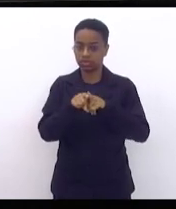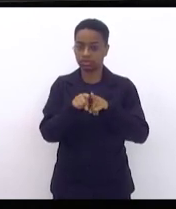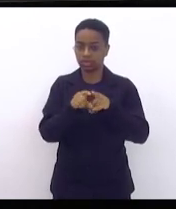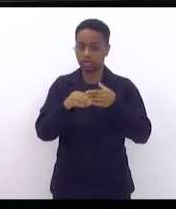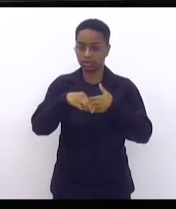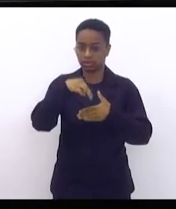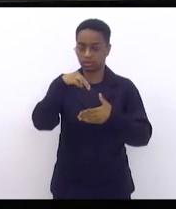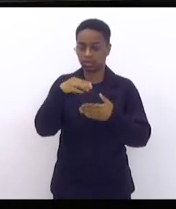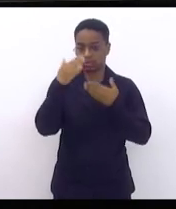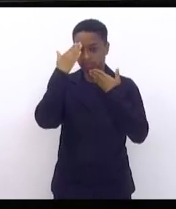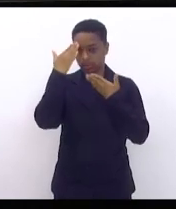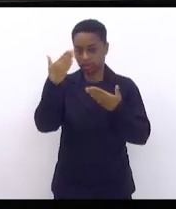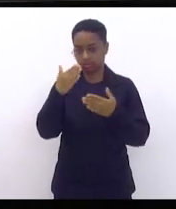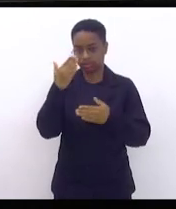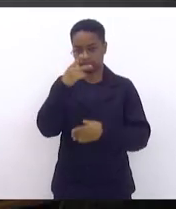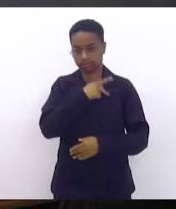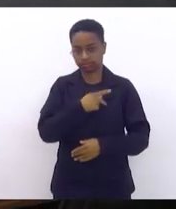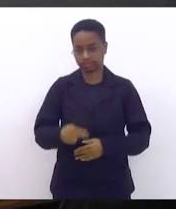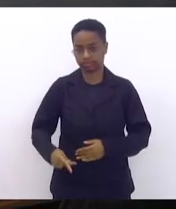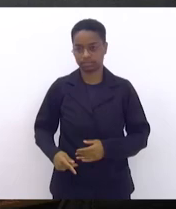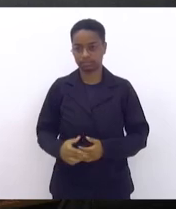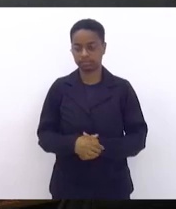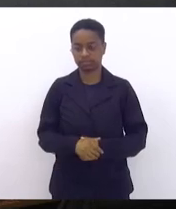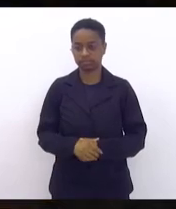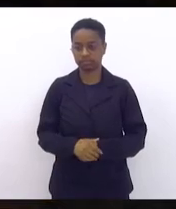Tenho dito Muito obrigado presidente